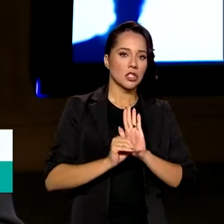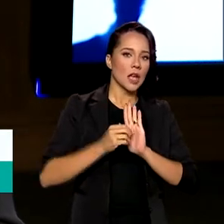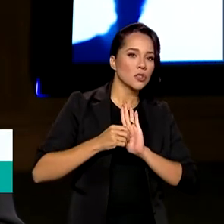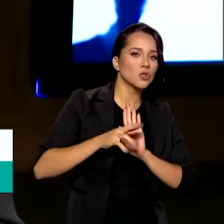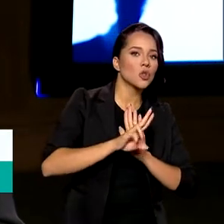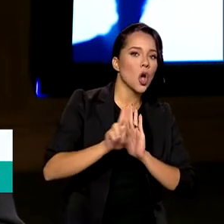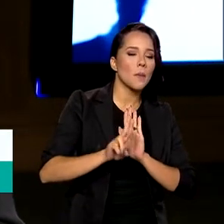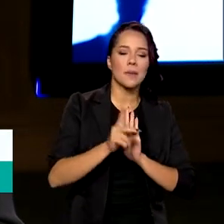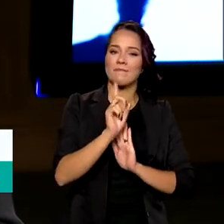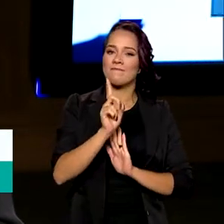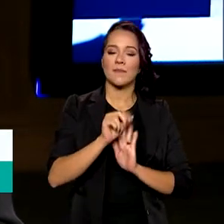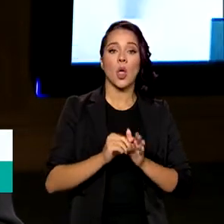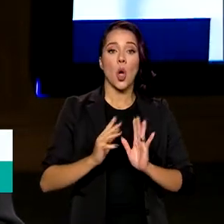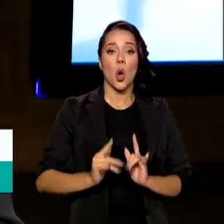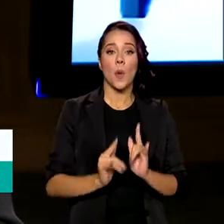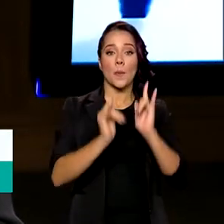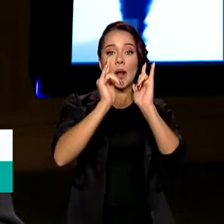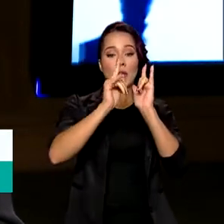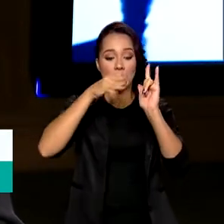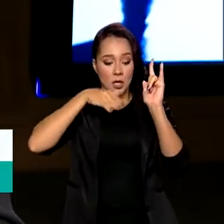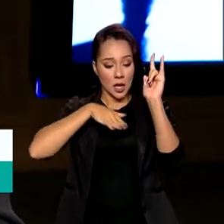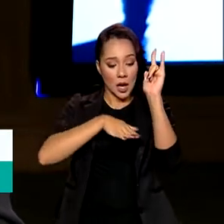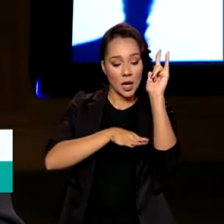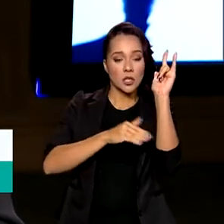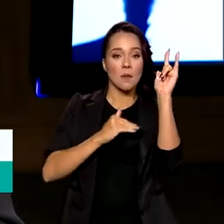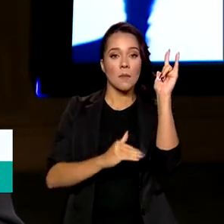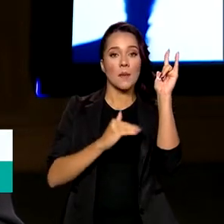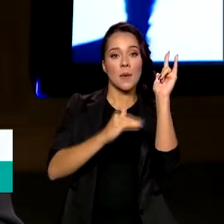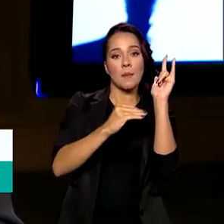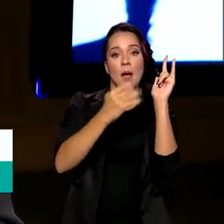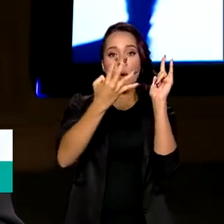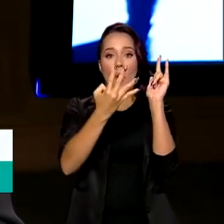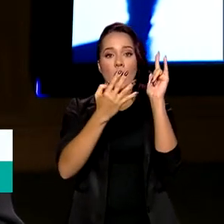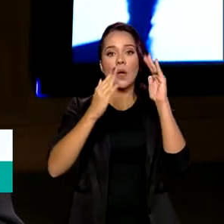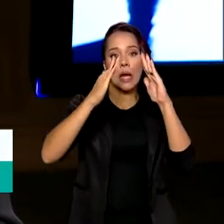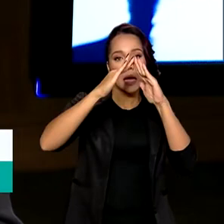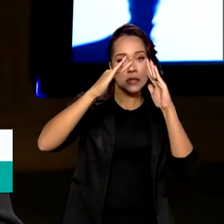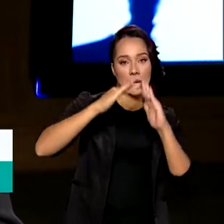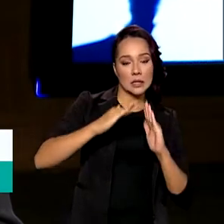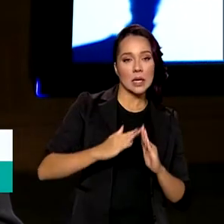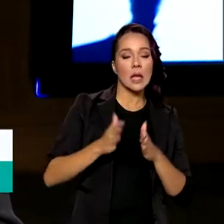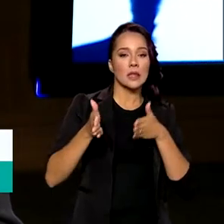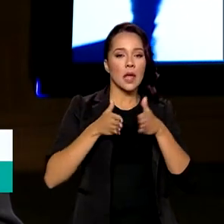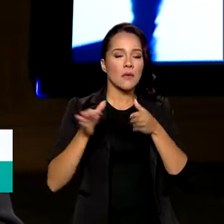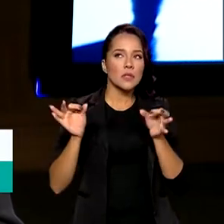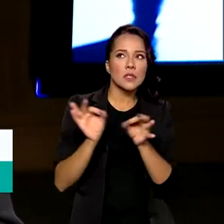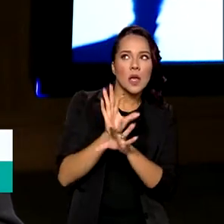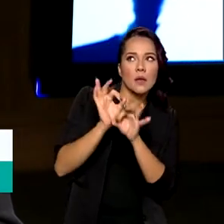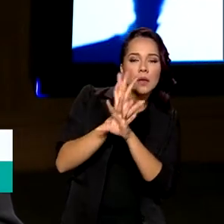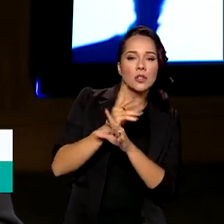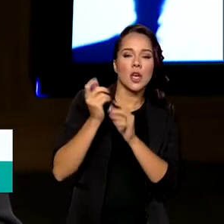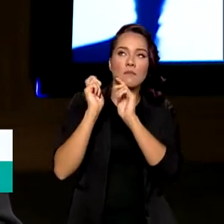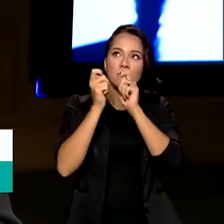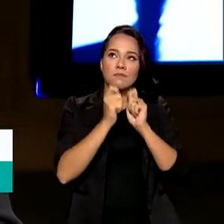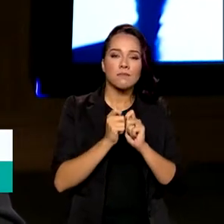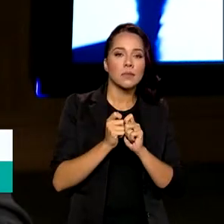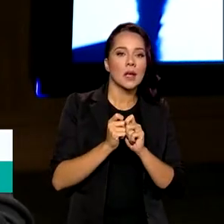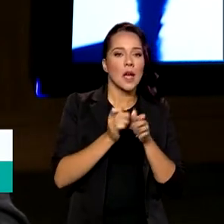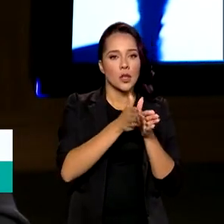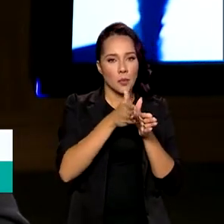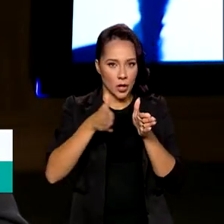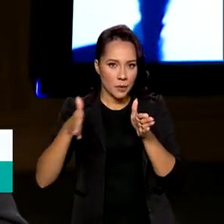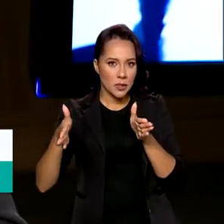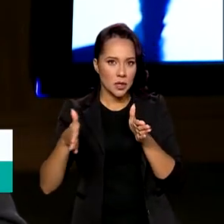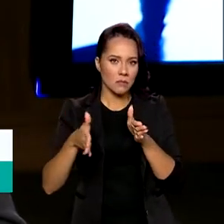não foram divulgadas o prédio além da garagem tinha quatro andares com residências estava em fase final de acabamento ao longo da nossa